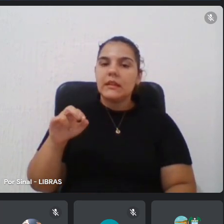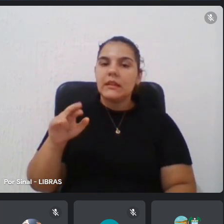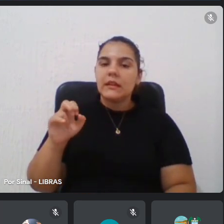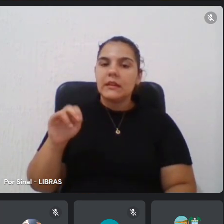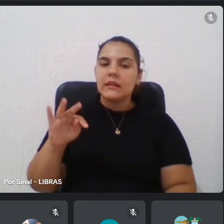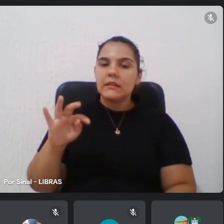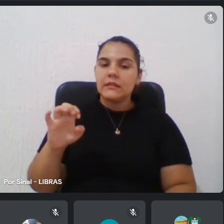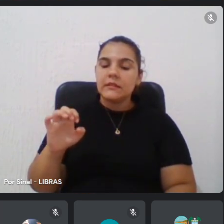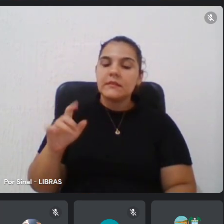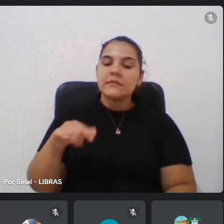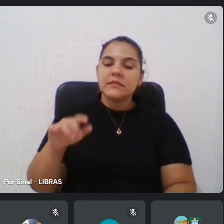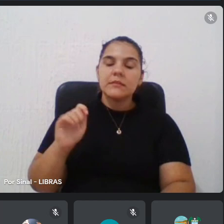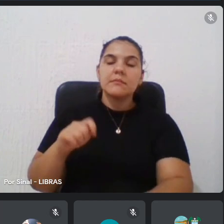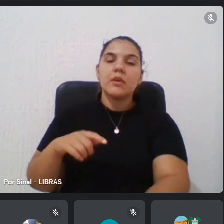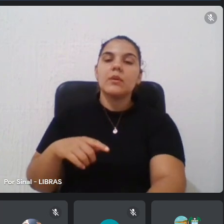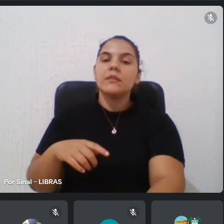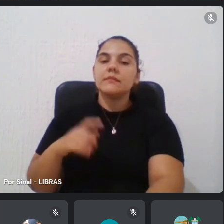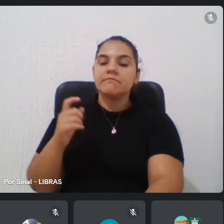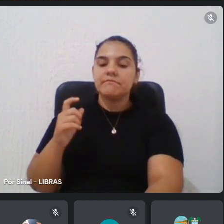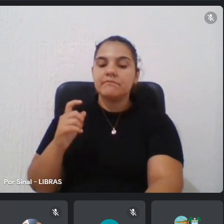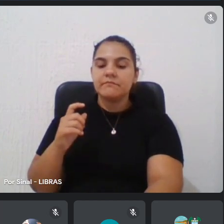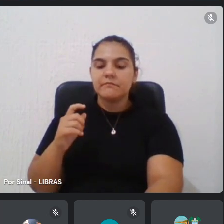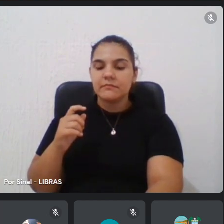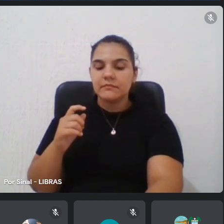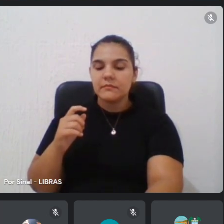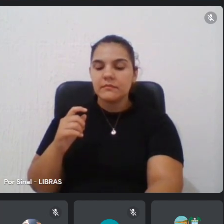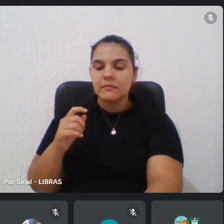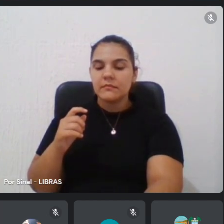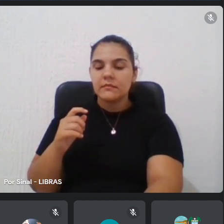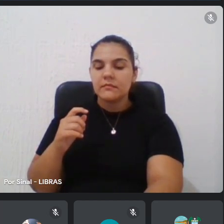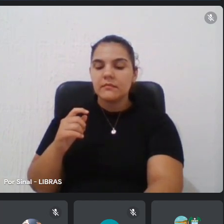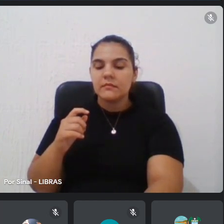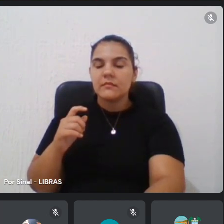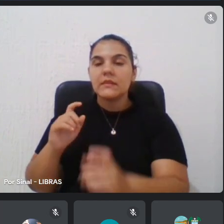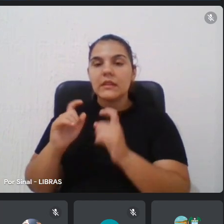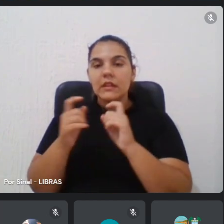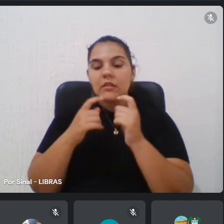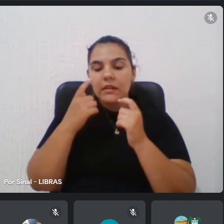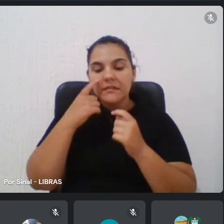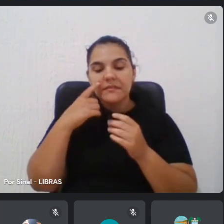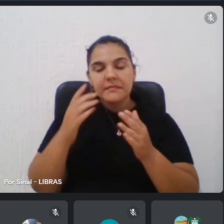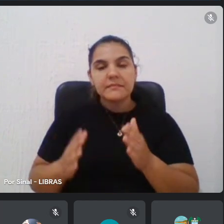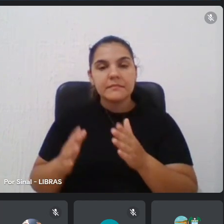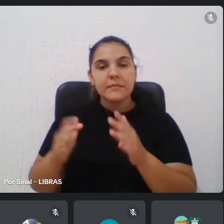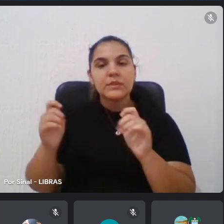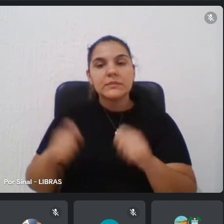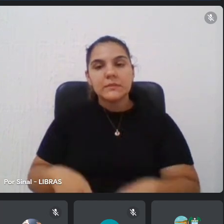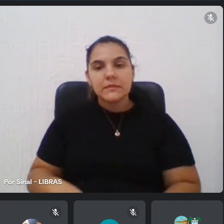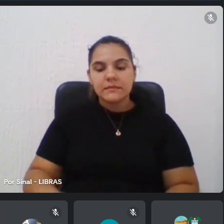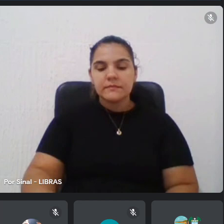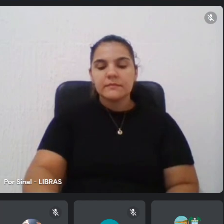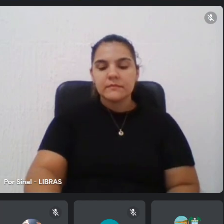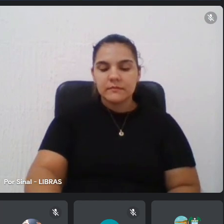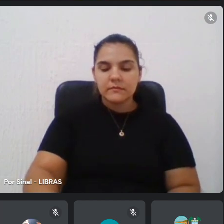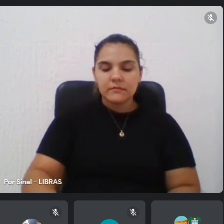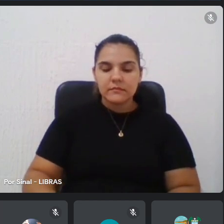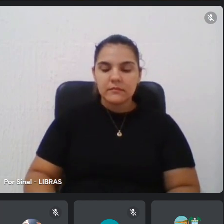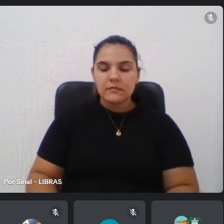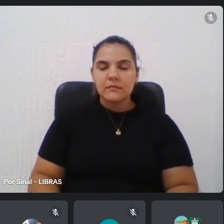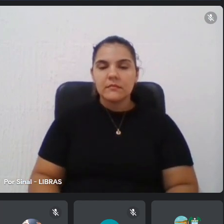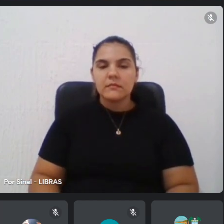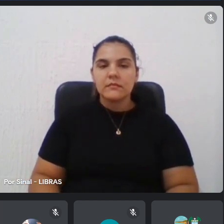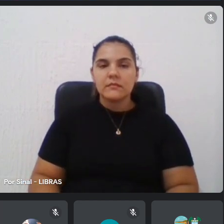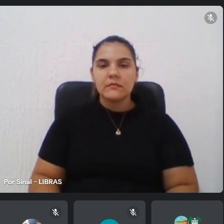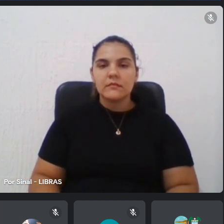de um cinema itinerante para as pessoas em situação de rua, de ser proponente de uma ação como essa também,